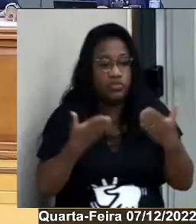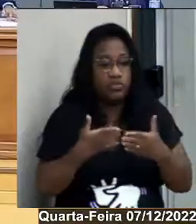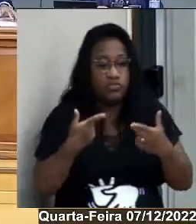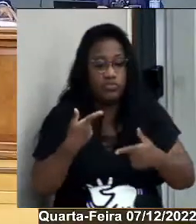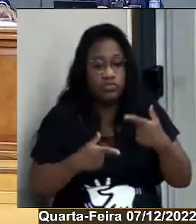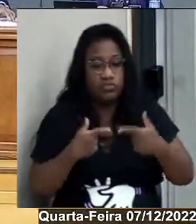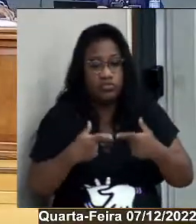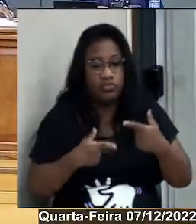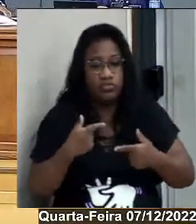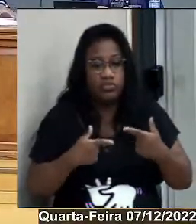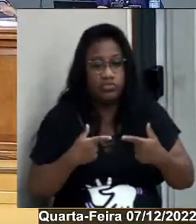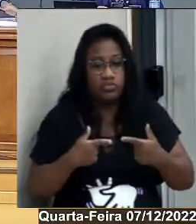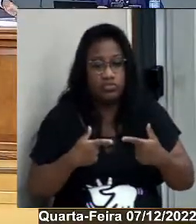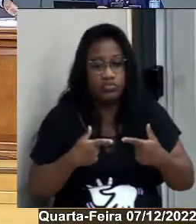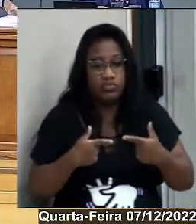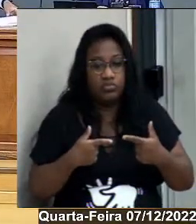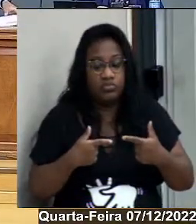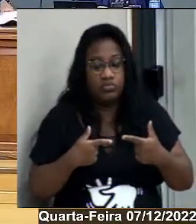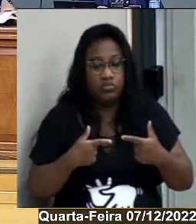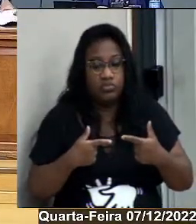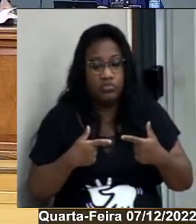646/2022 está em discussão.